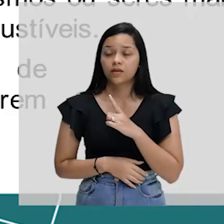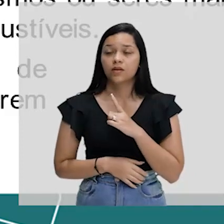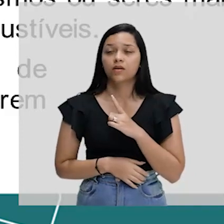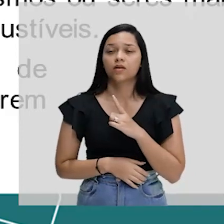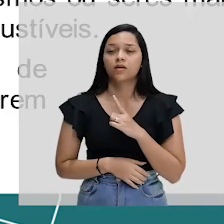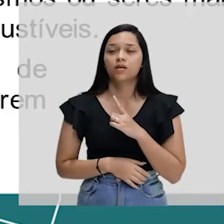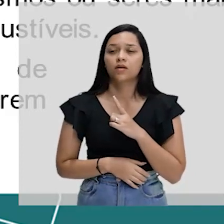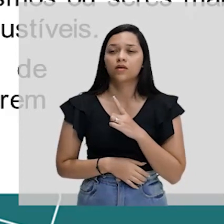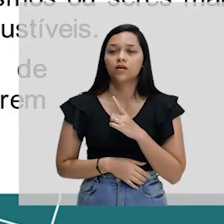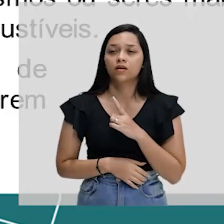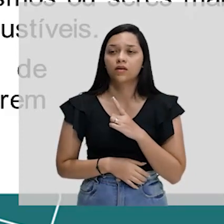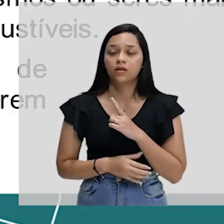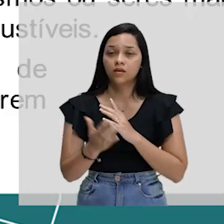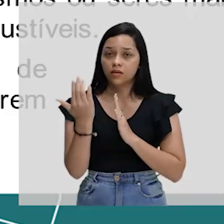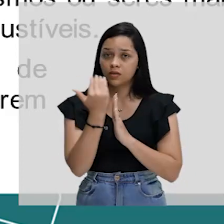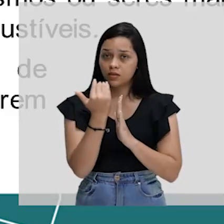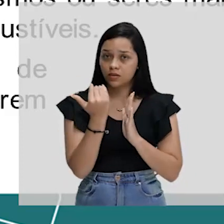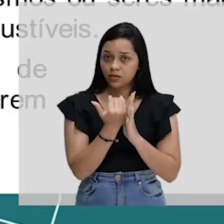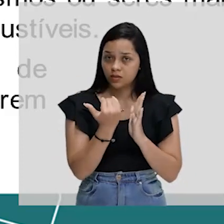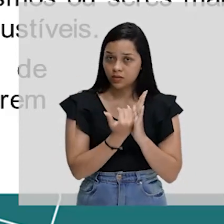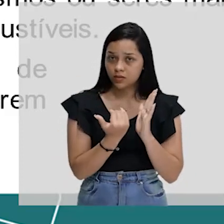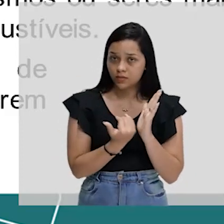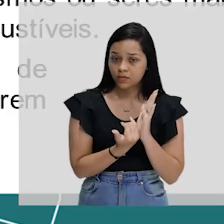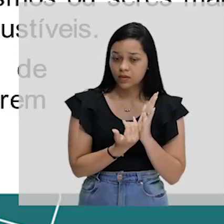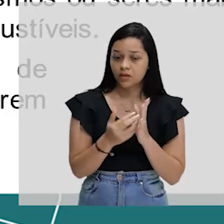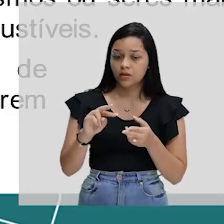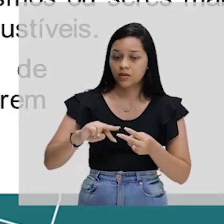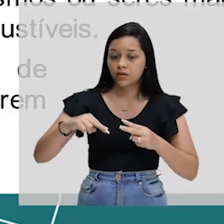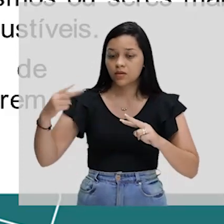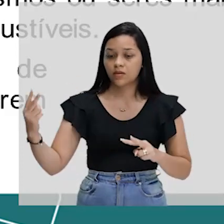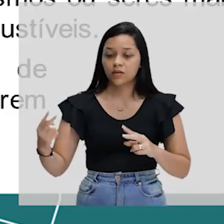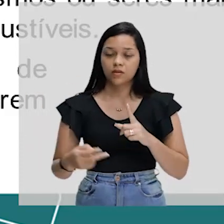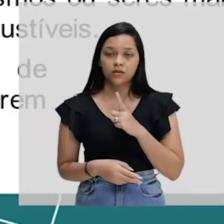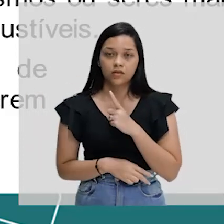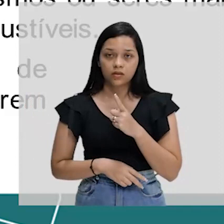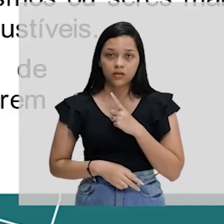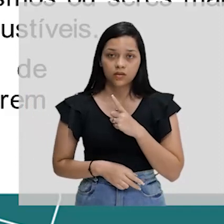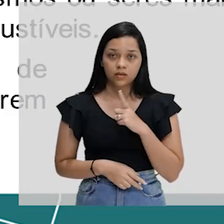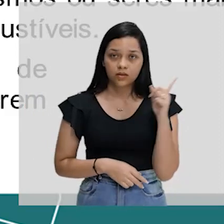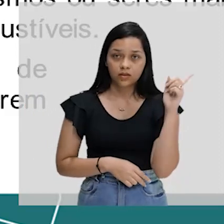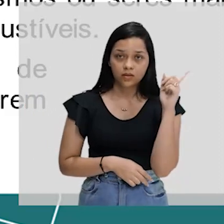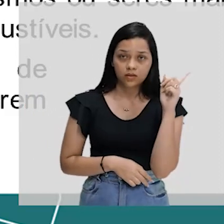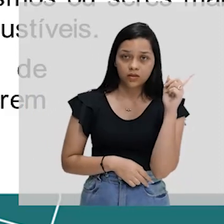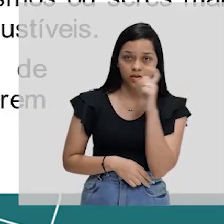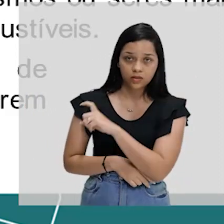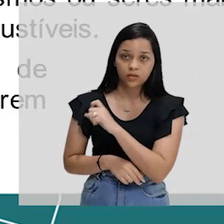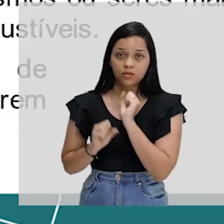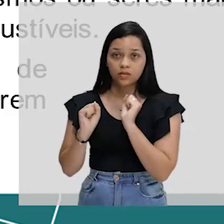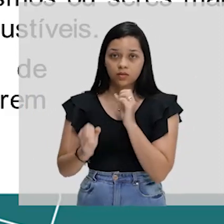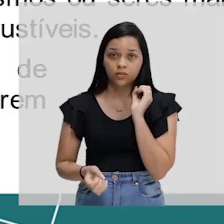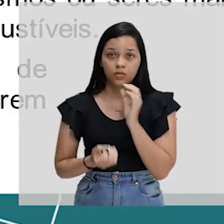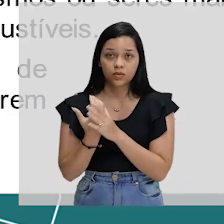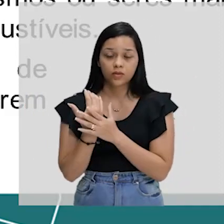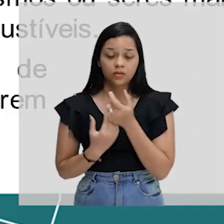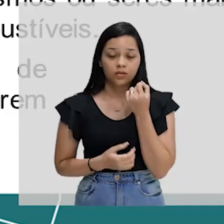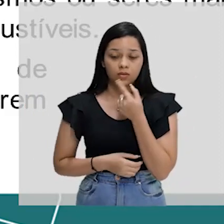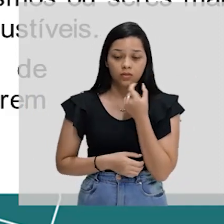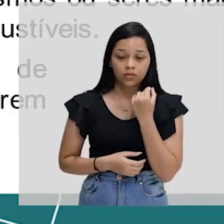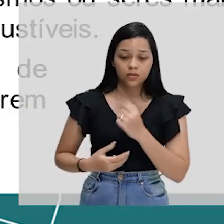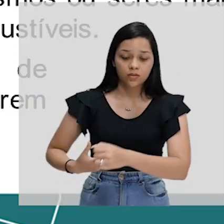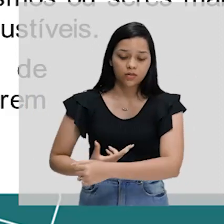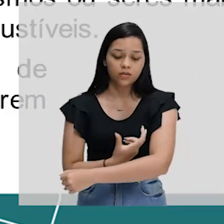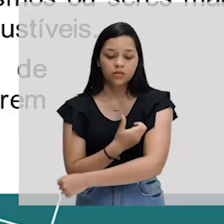de programar geneticamente micro-organismos ou seres mais complexos para produzir medicamentos, vacinas